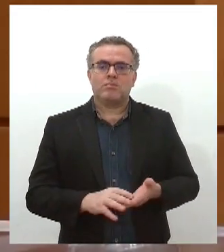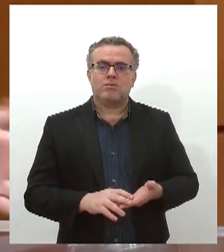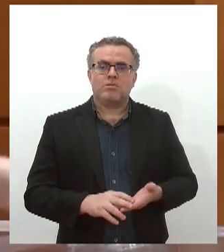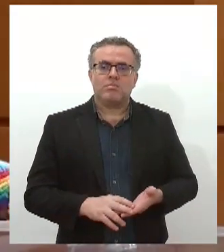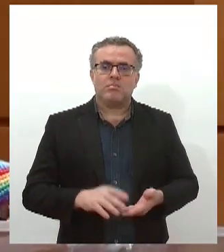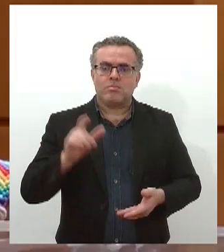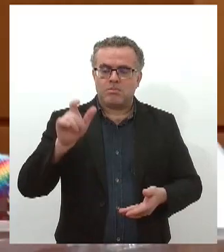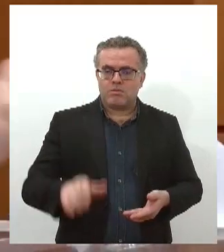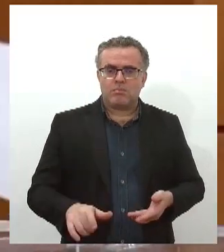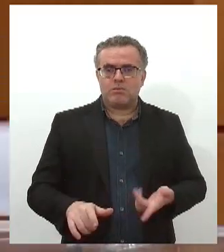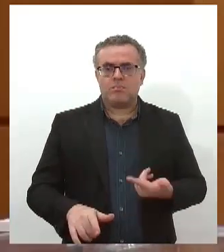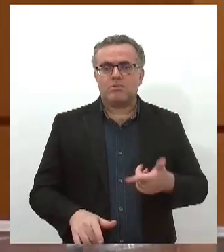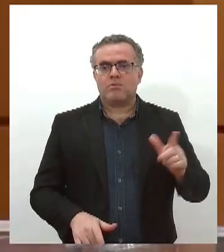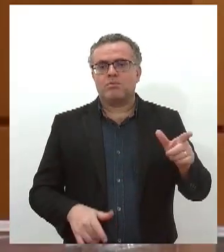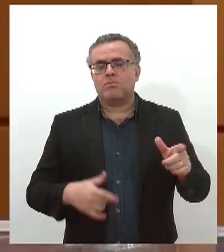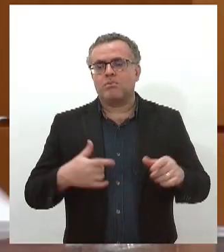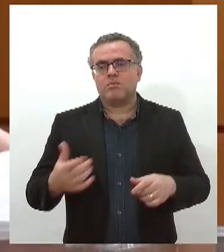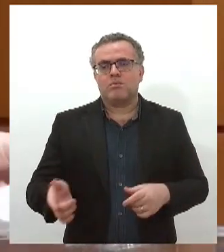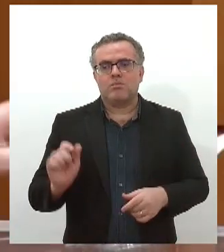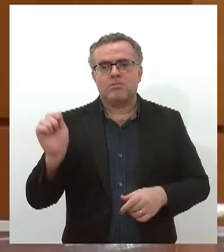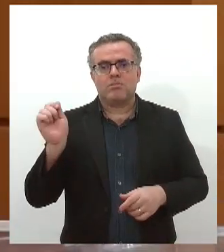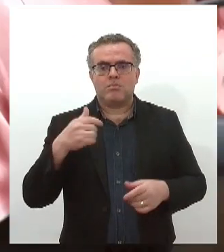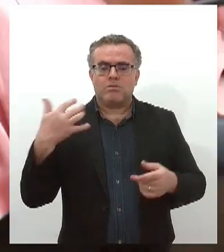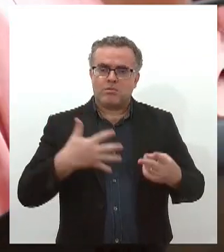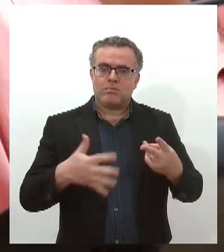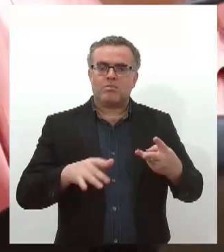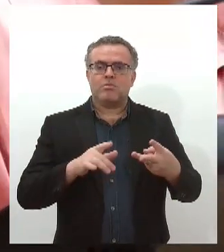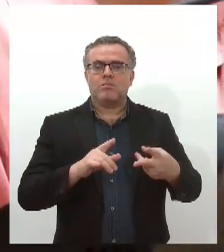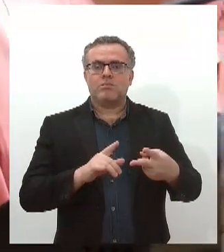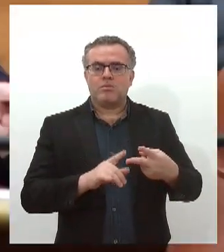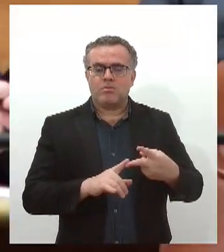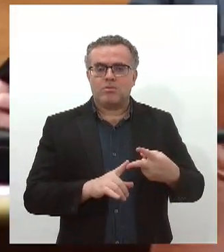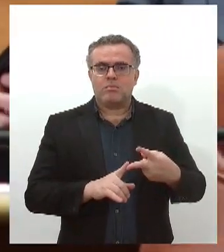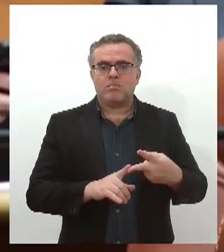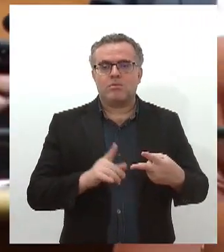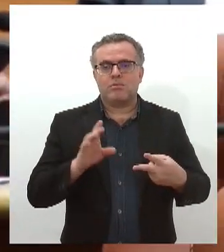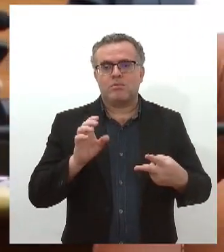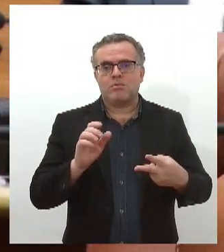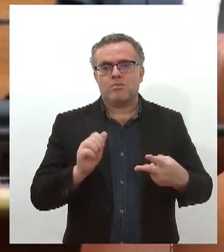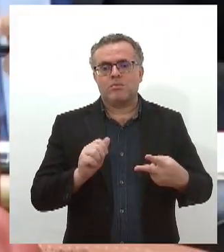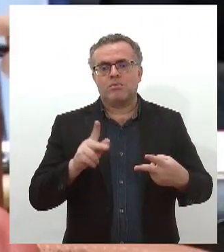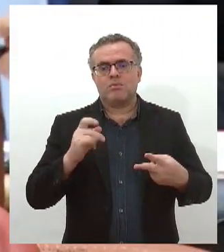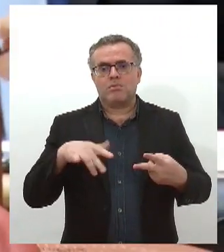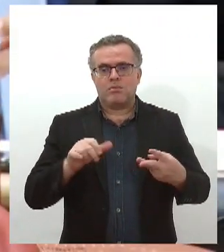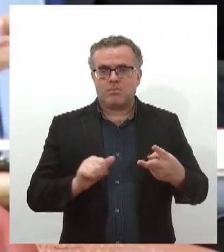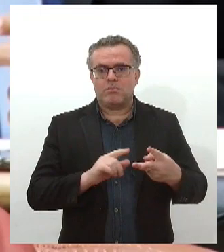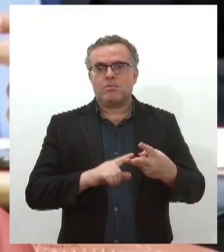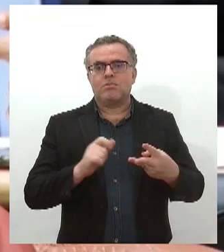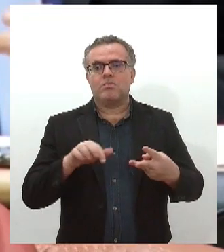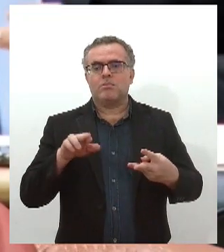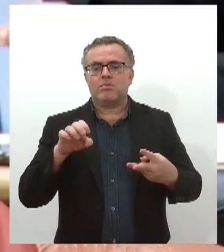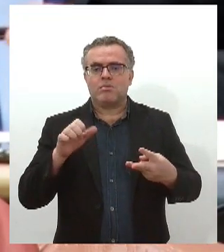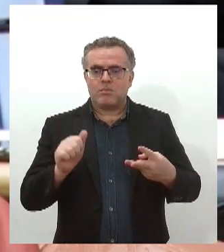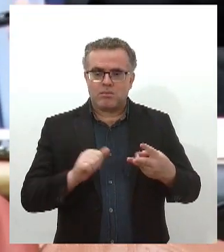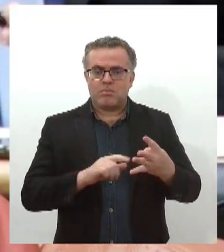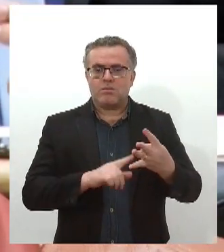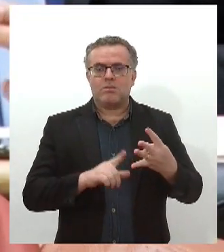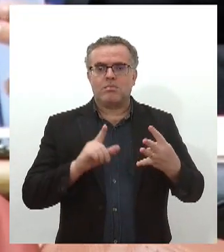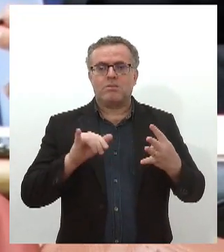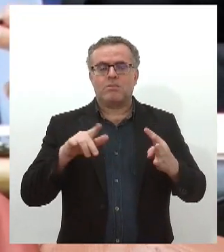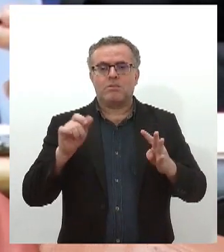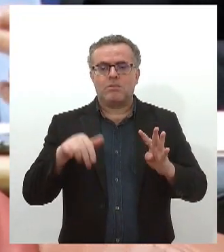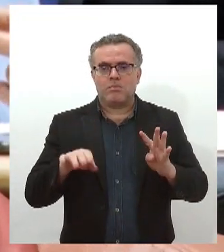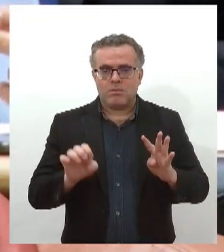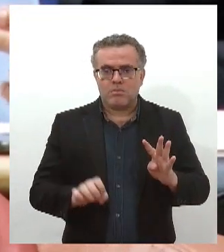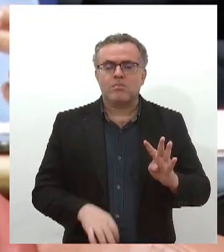as deputadas Linda Brasil do PSOL, Carminha, Áurea Ribeiro e doutora Lidiane Lucena, todas